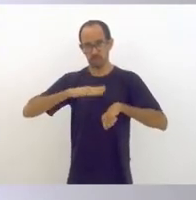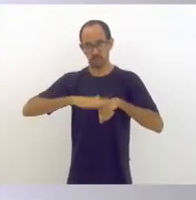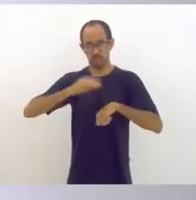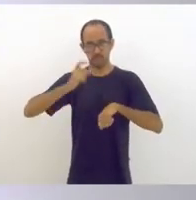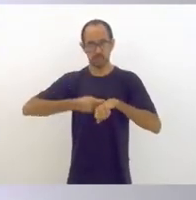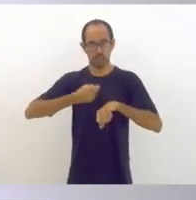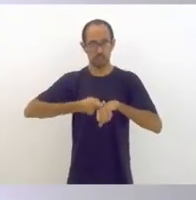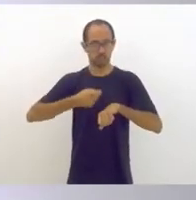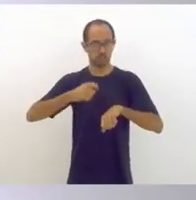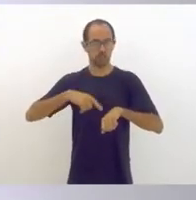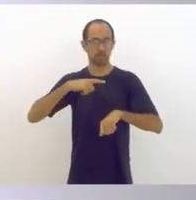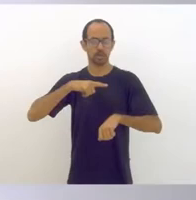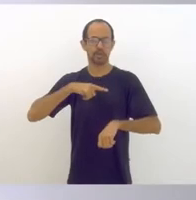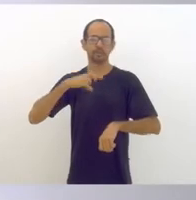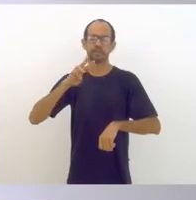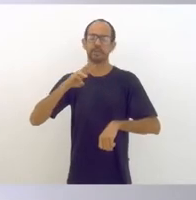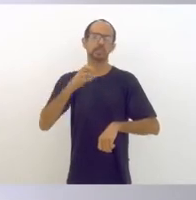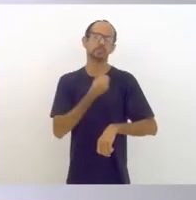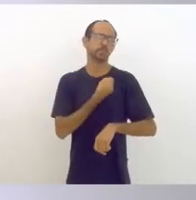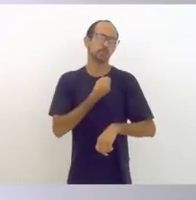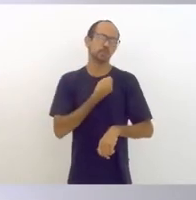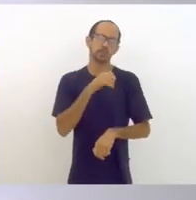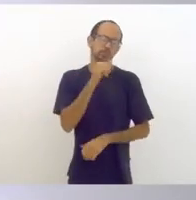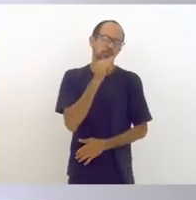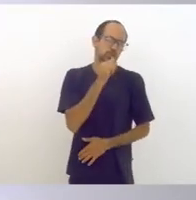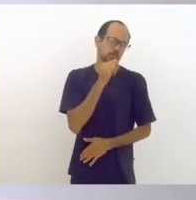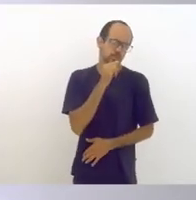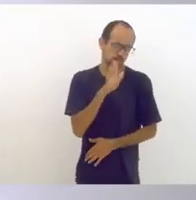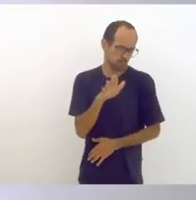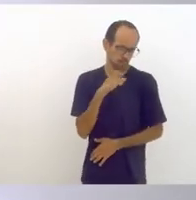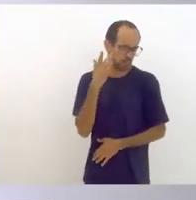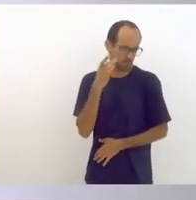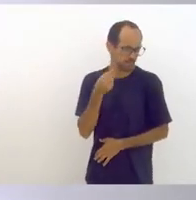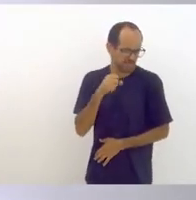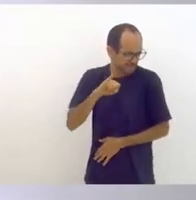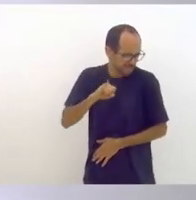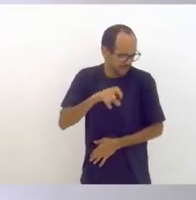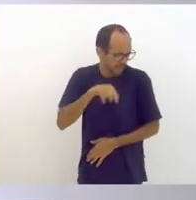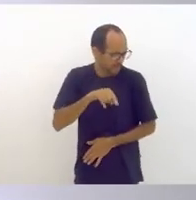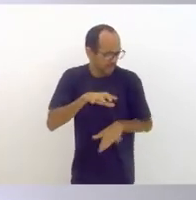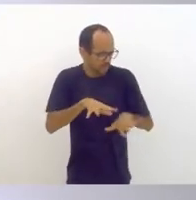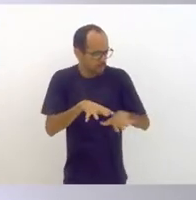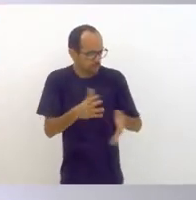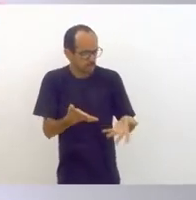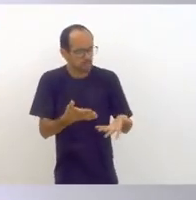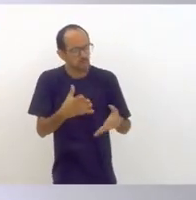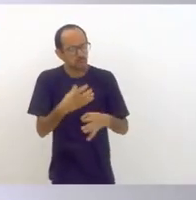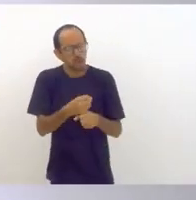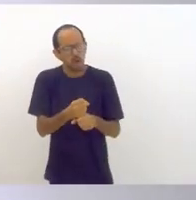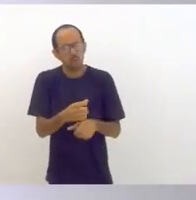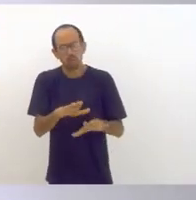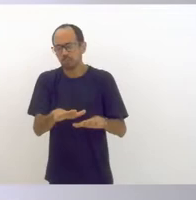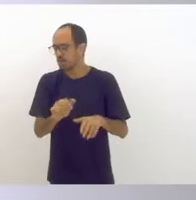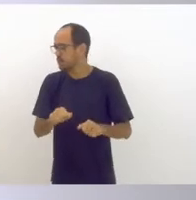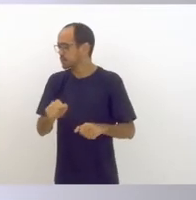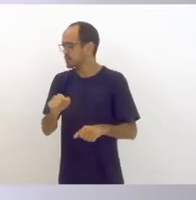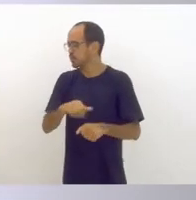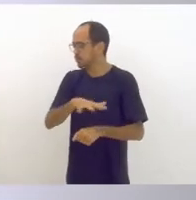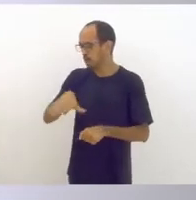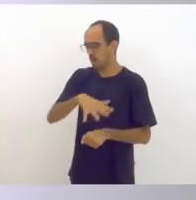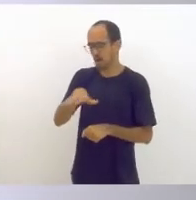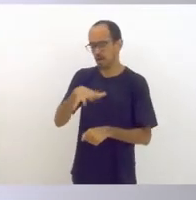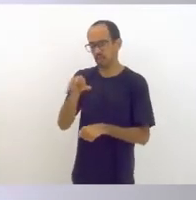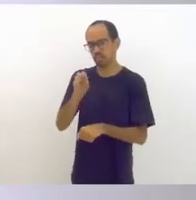computa 3 pontos, por exemplo. Não sei se é exatamente assim que está ainda a norma. E a área de preservação ambiental,